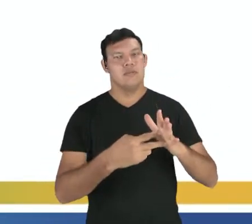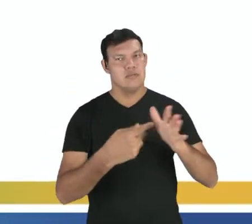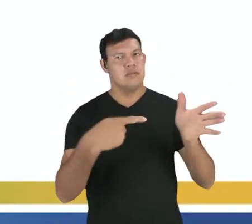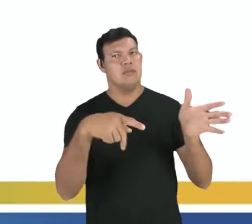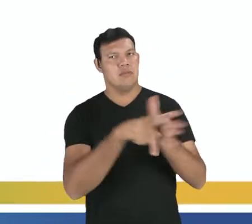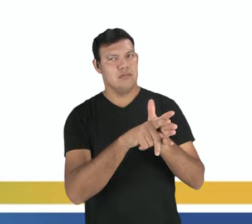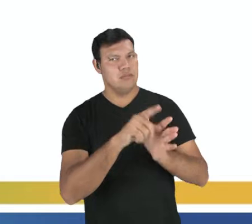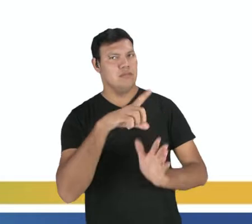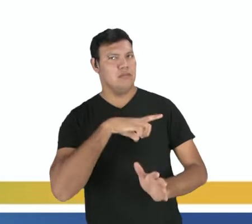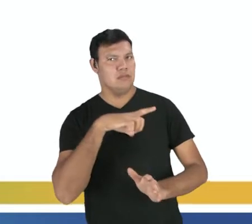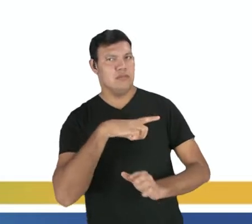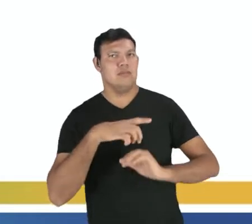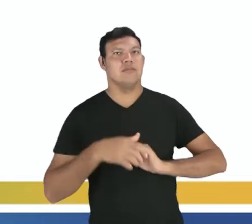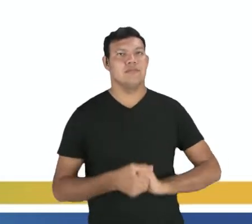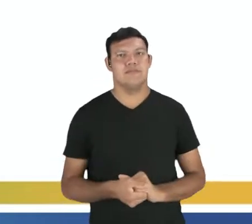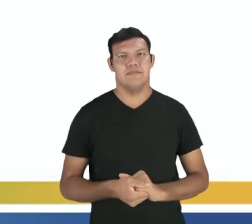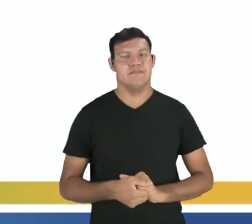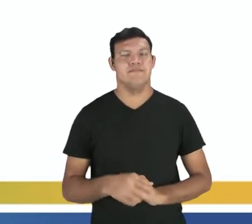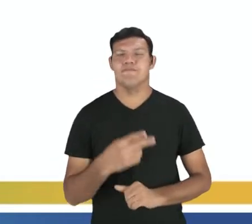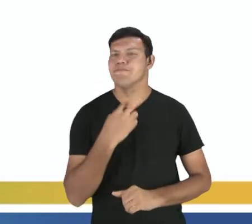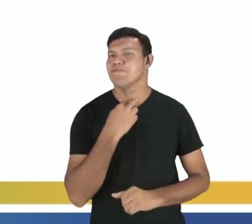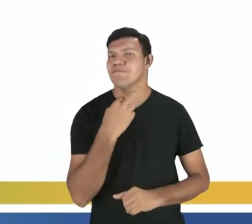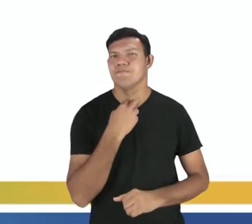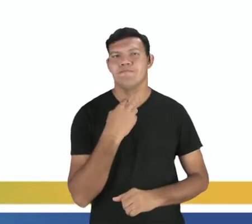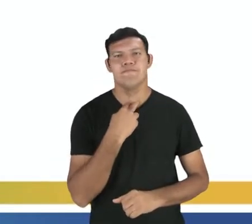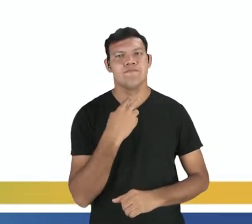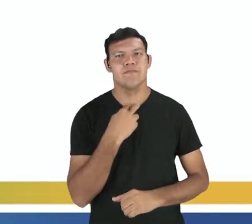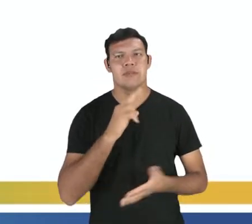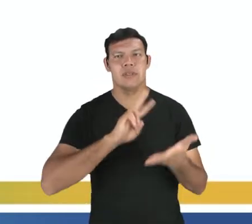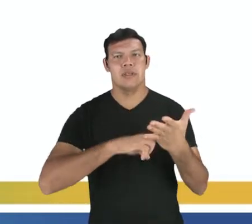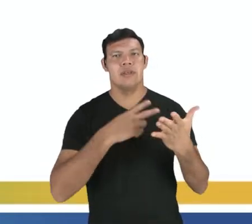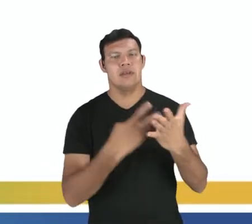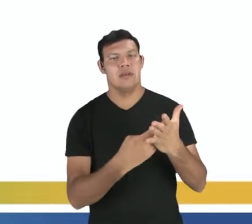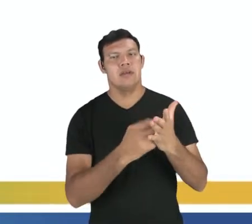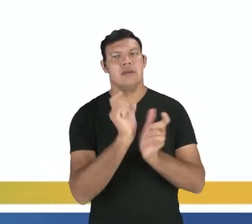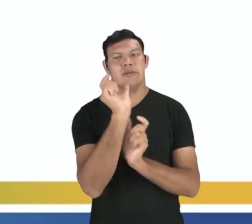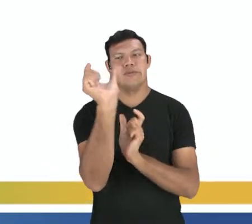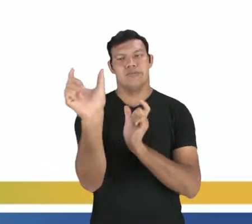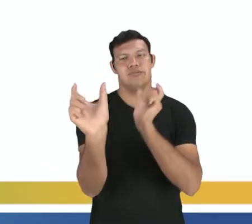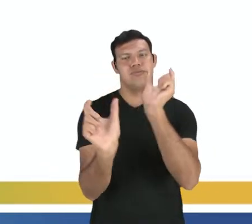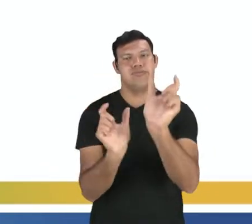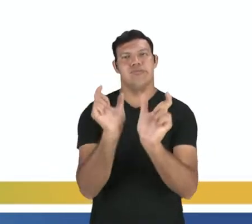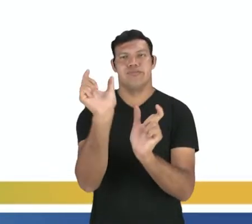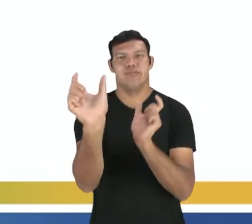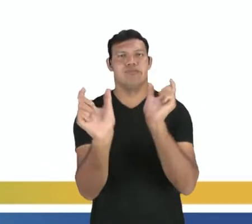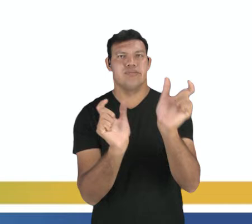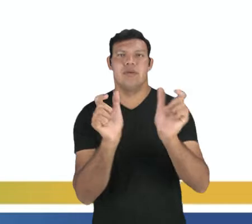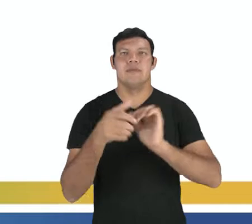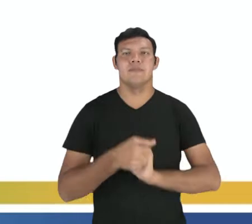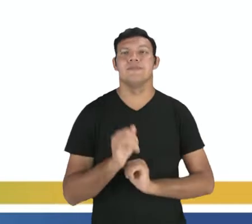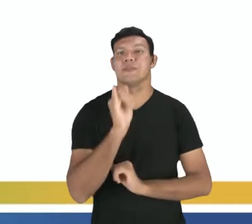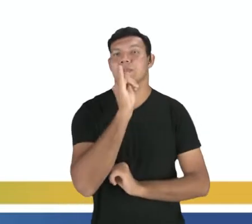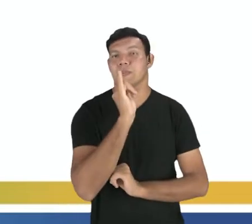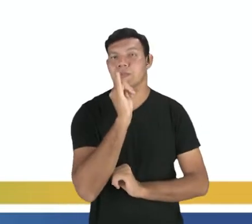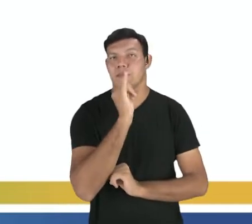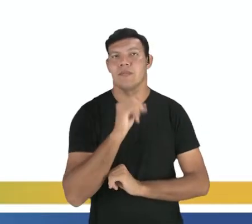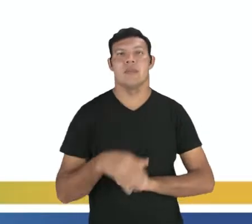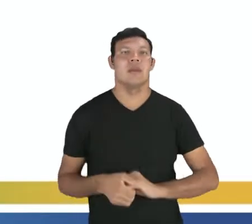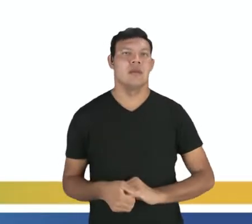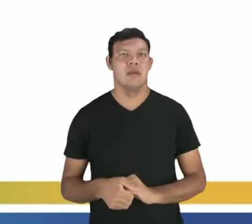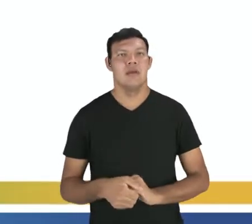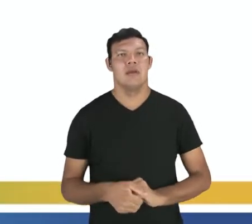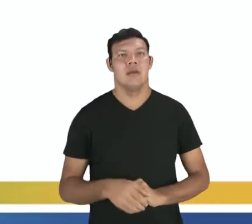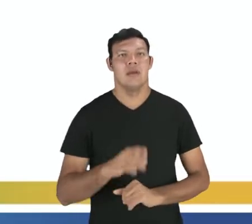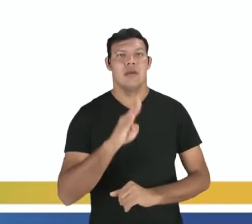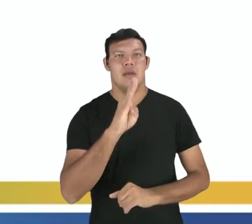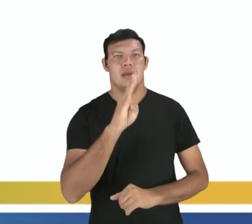próprio e não podemos traduzi-las palavra por palavra. Por exemplo, break a leg. Se